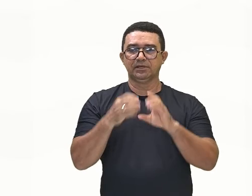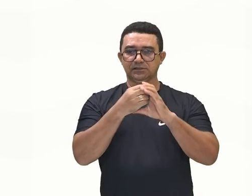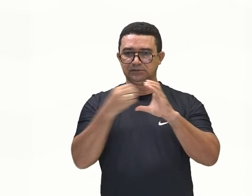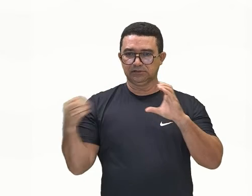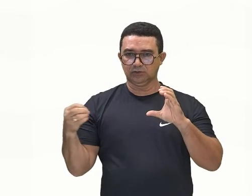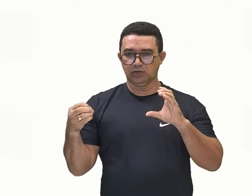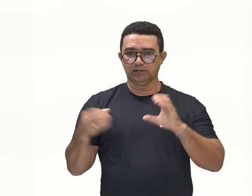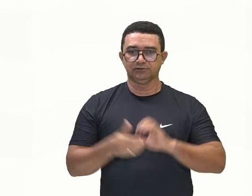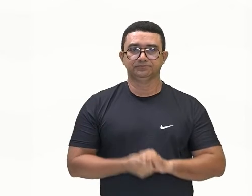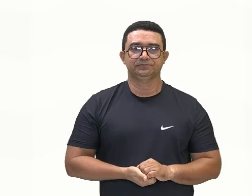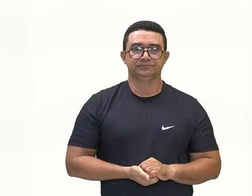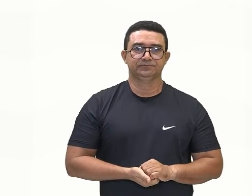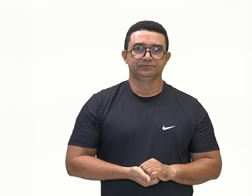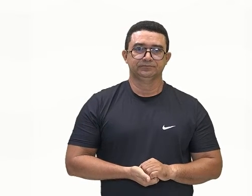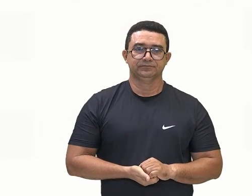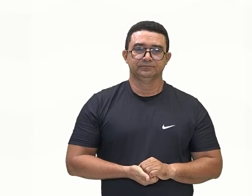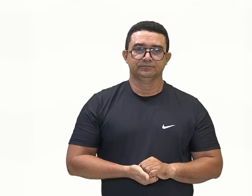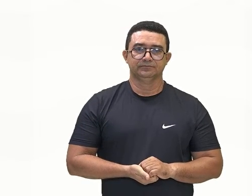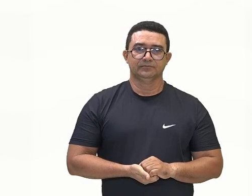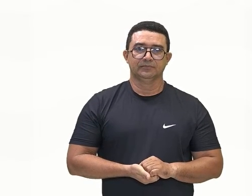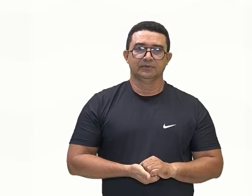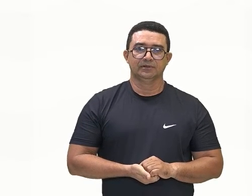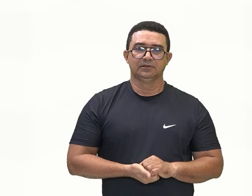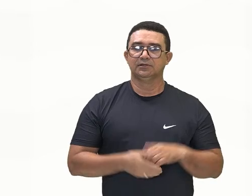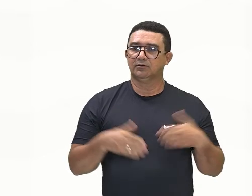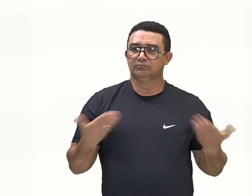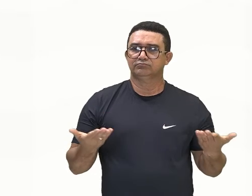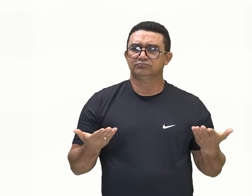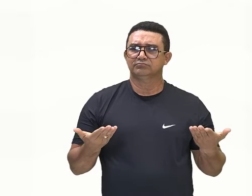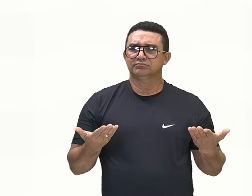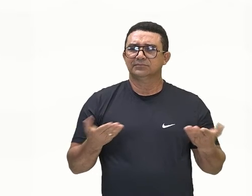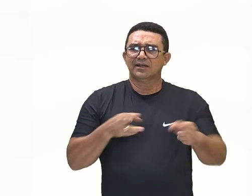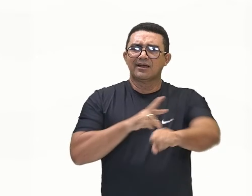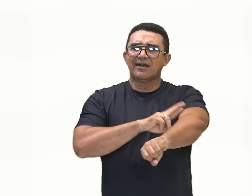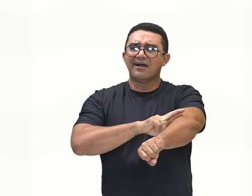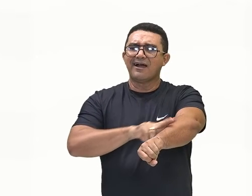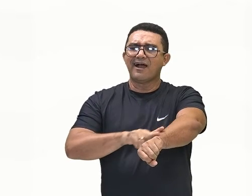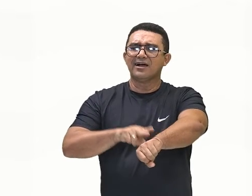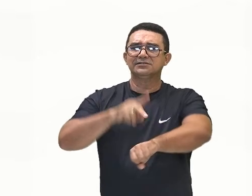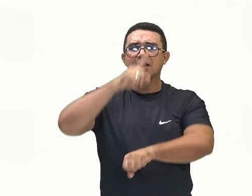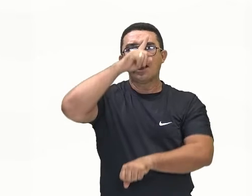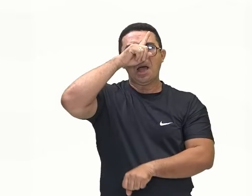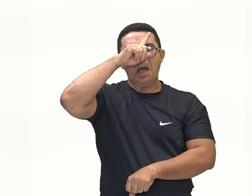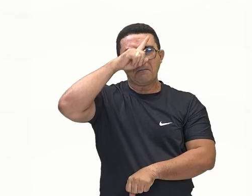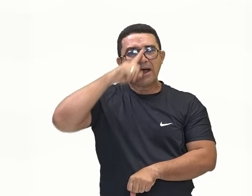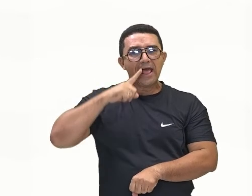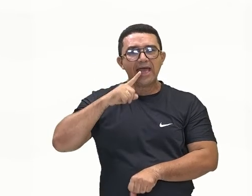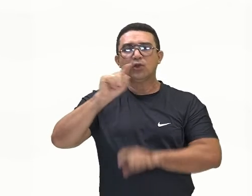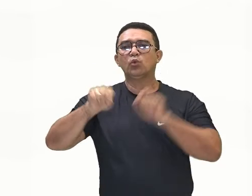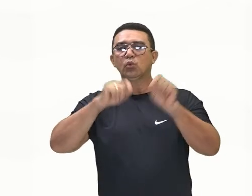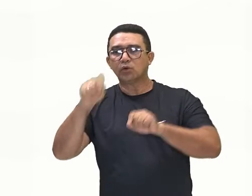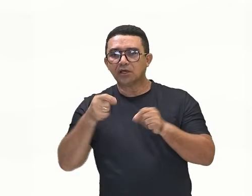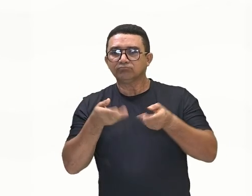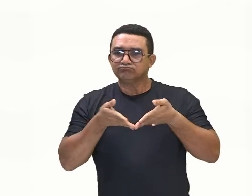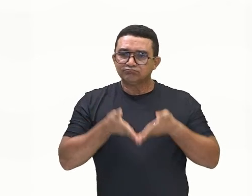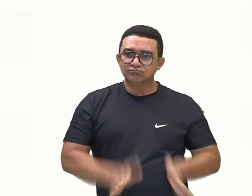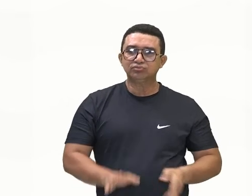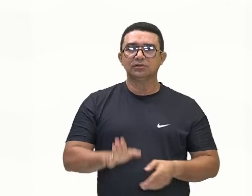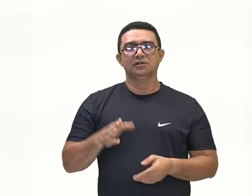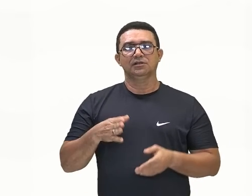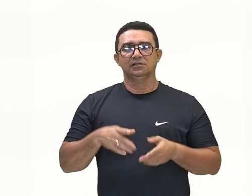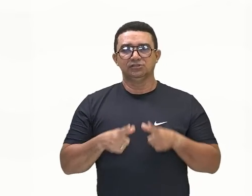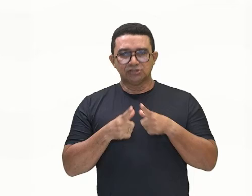centro-oeste. A gente vai falar rapidamente sobre os amarelos, que vão ser os descendentes de japoneses,